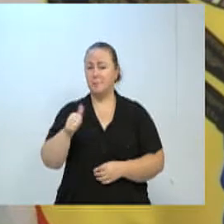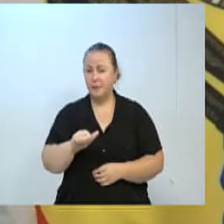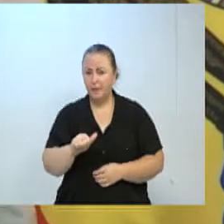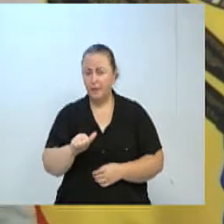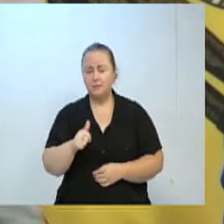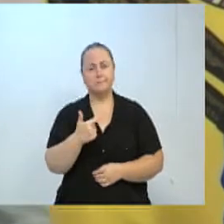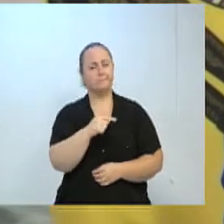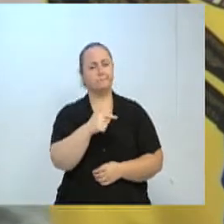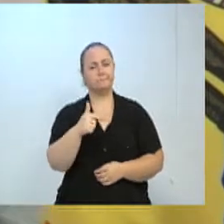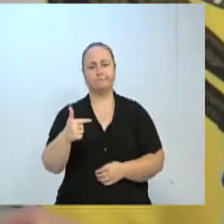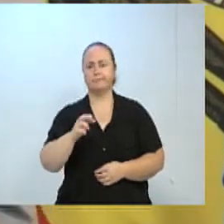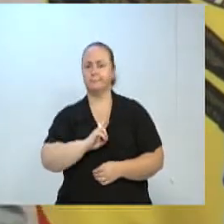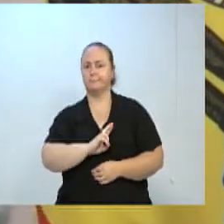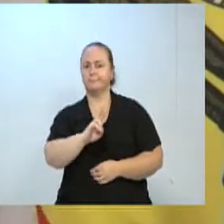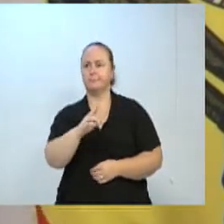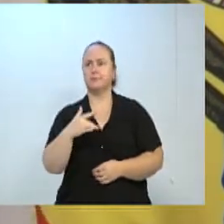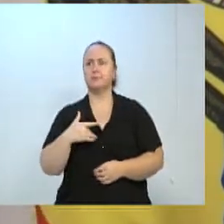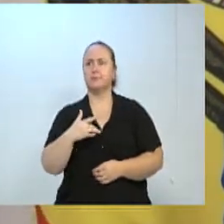saúde.